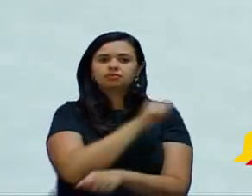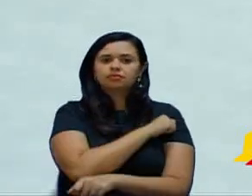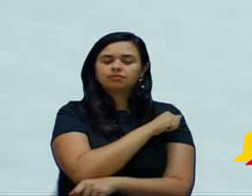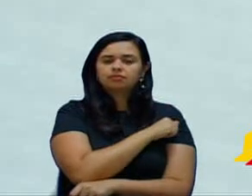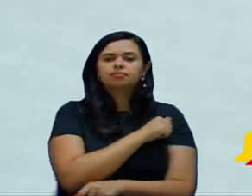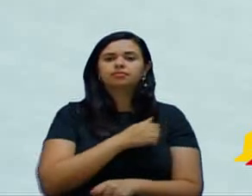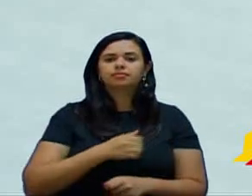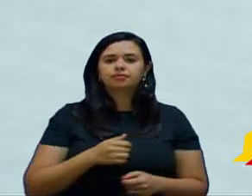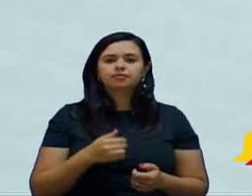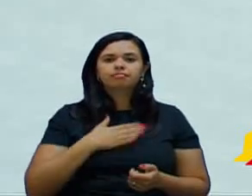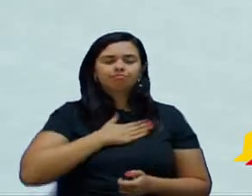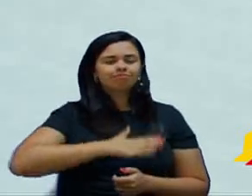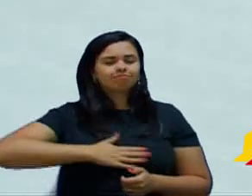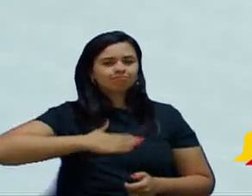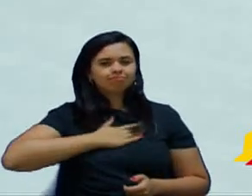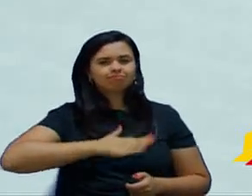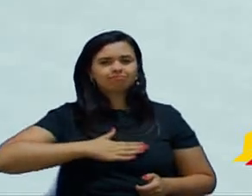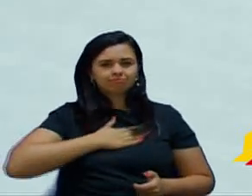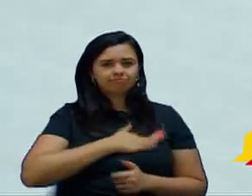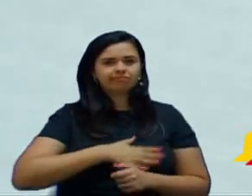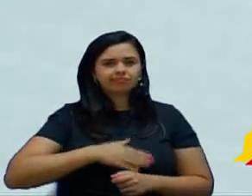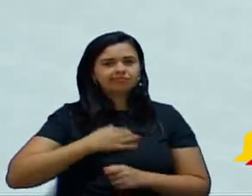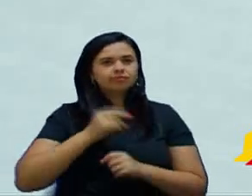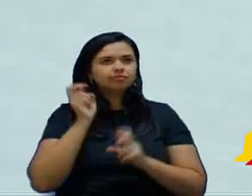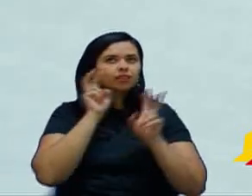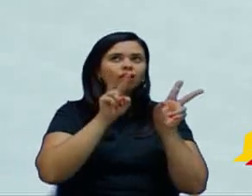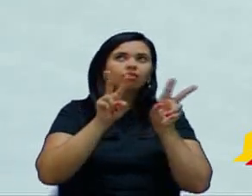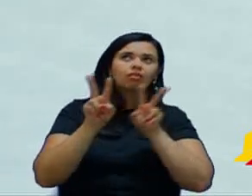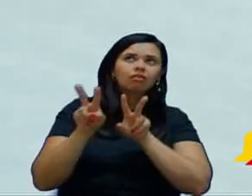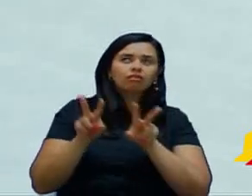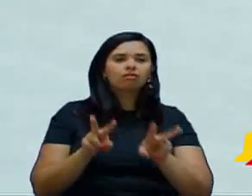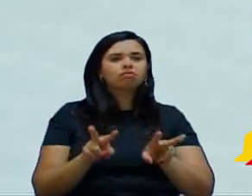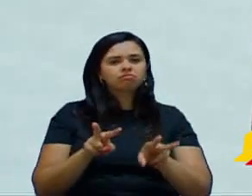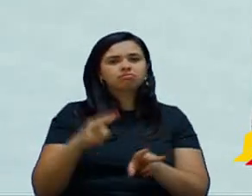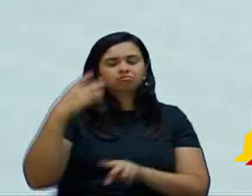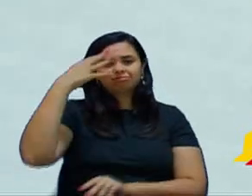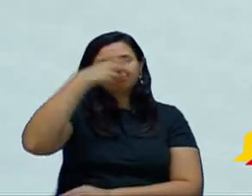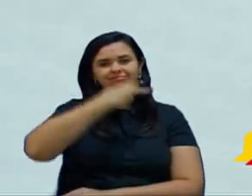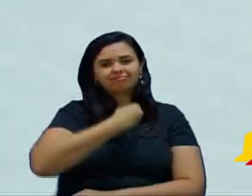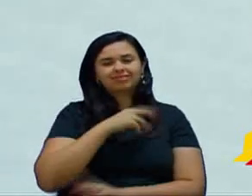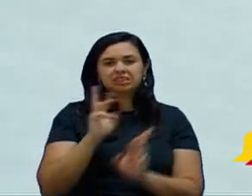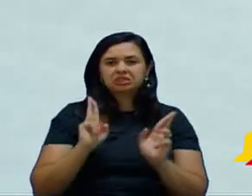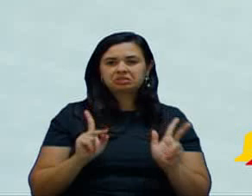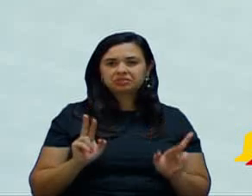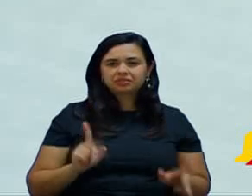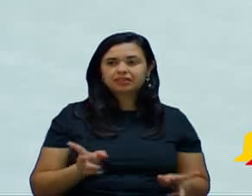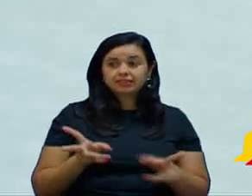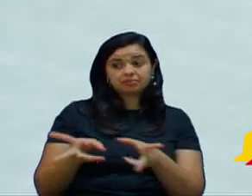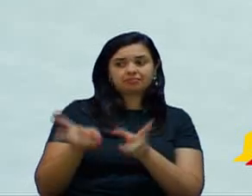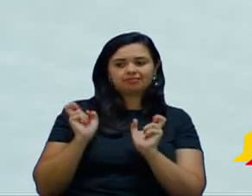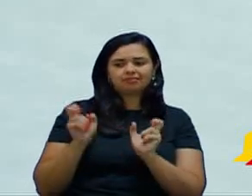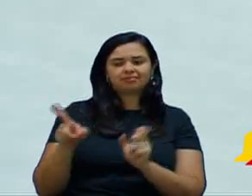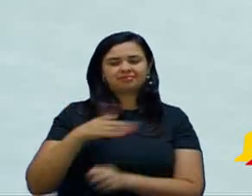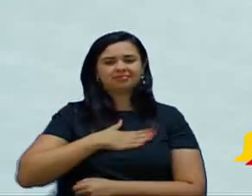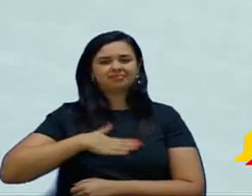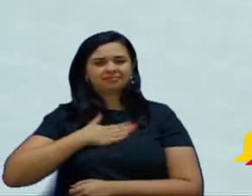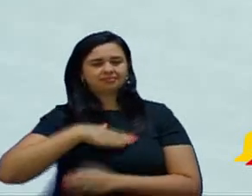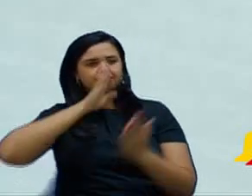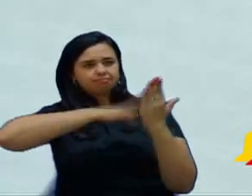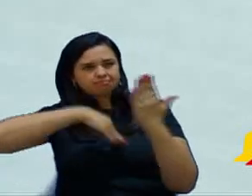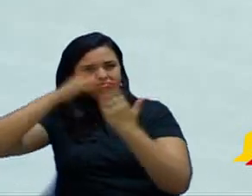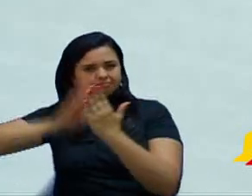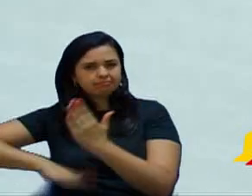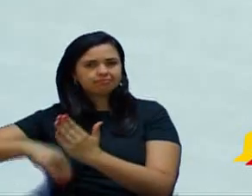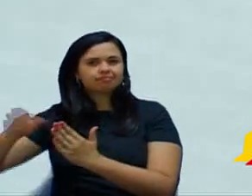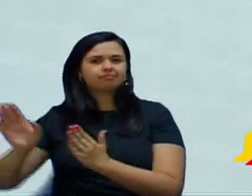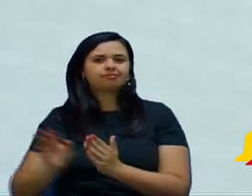estão satisfeitos, o brilho no olhar das crianças ao entrar na escola é diferente, é notável. Uma escola pintada, uma